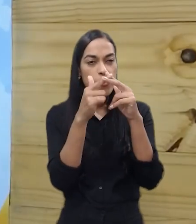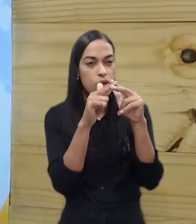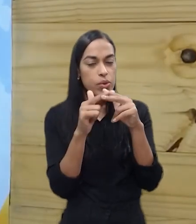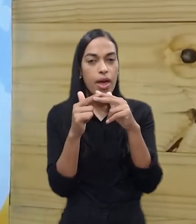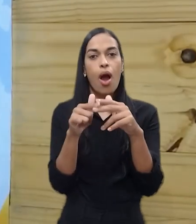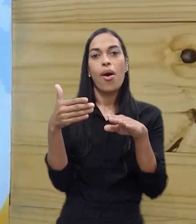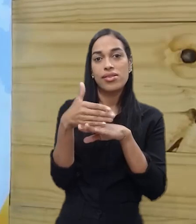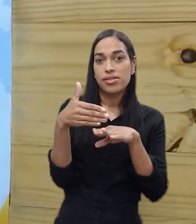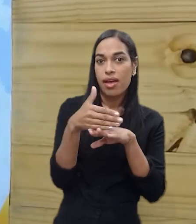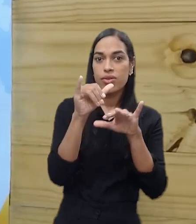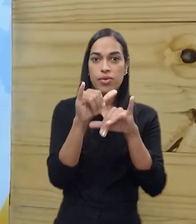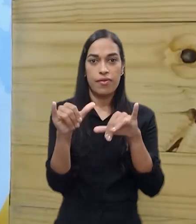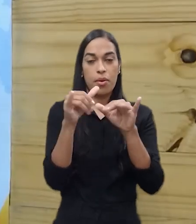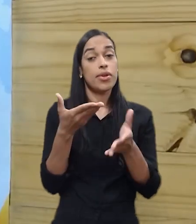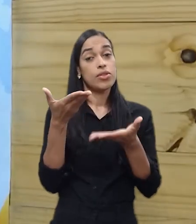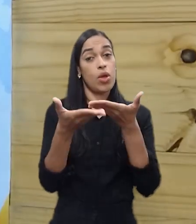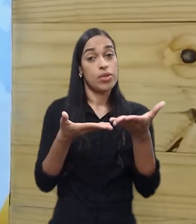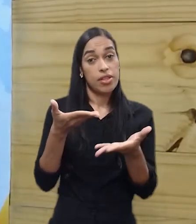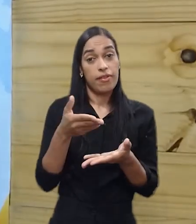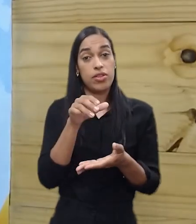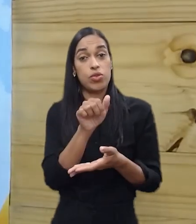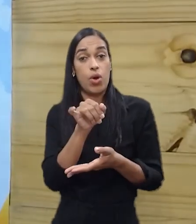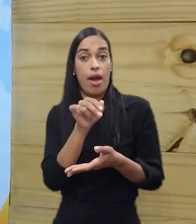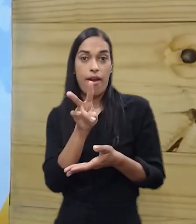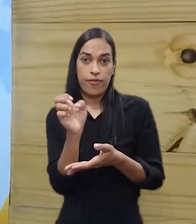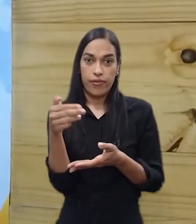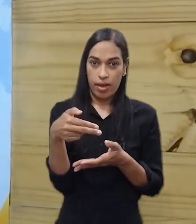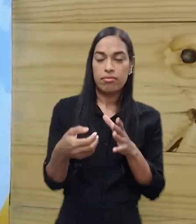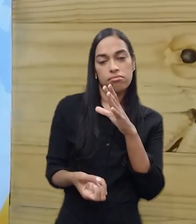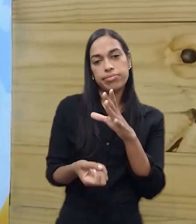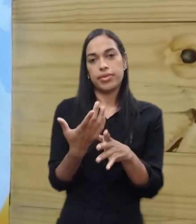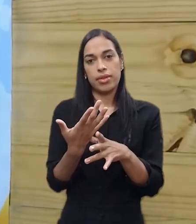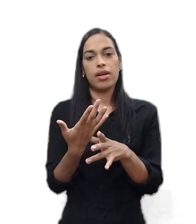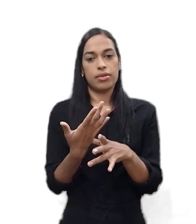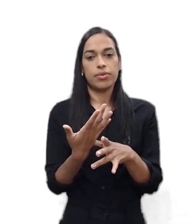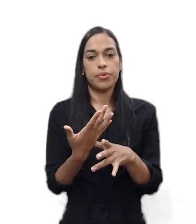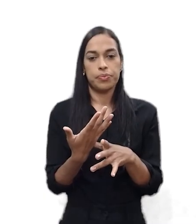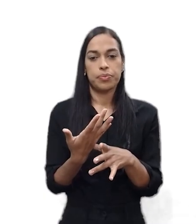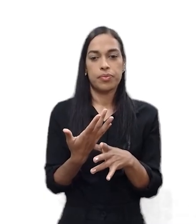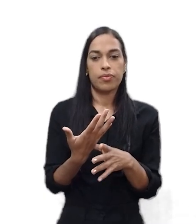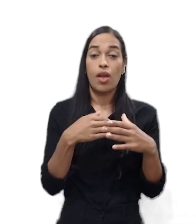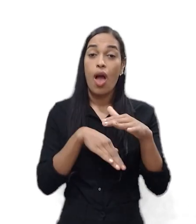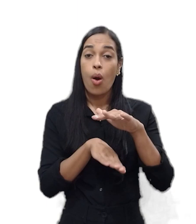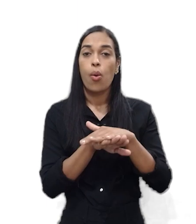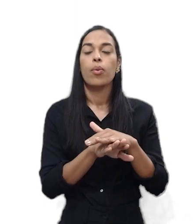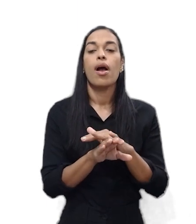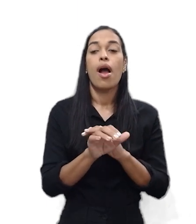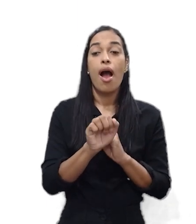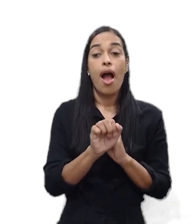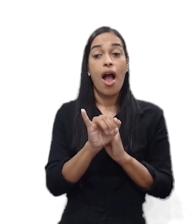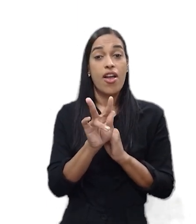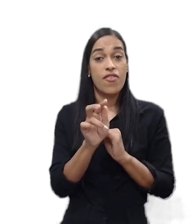dados, né, o serviço PostgreSQL for criado, a Aven